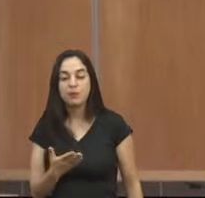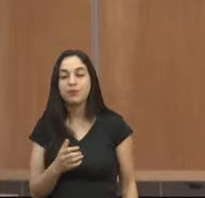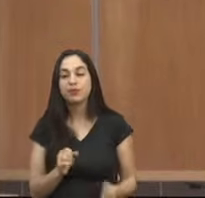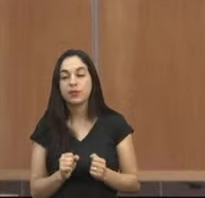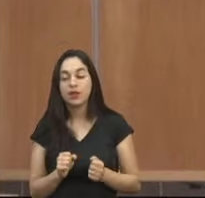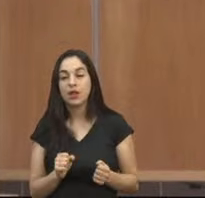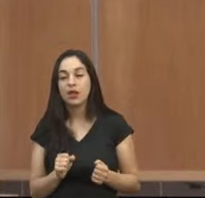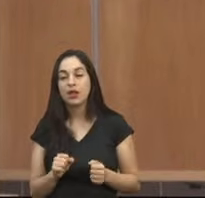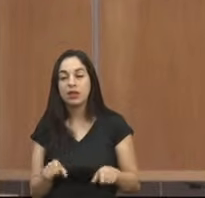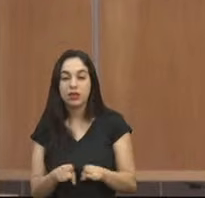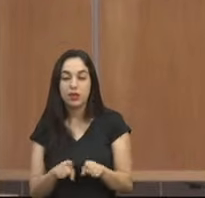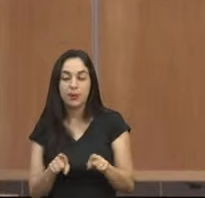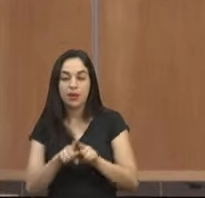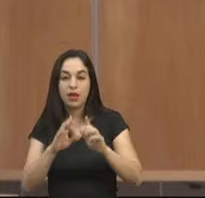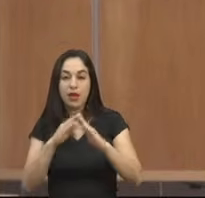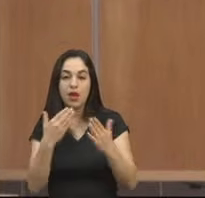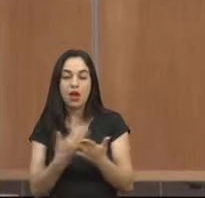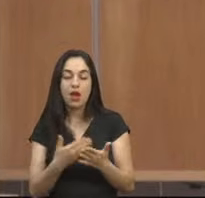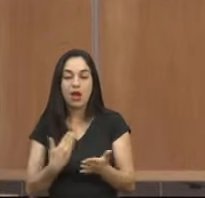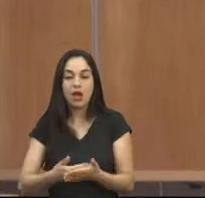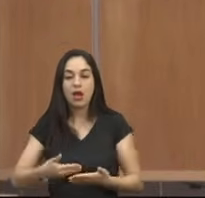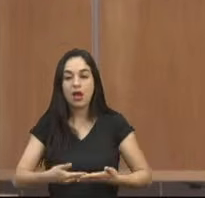creche do 1º de maio,